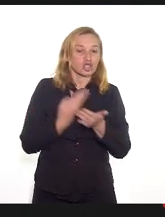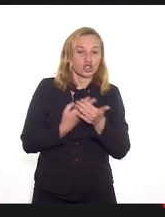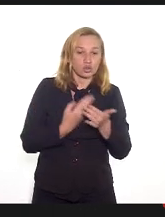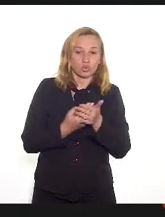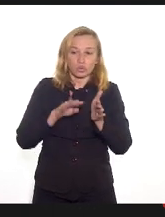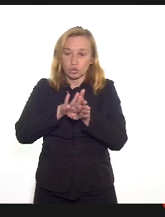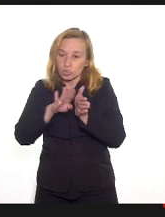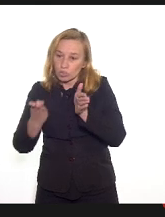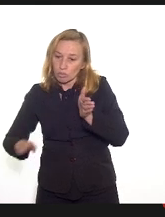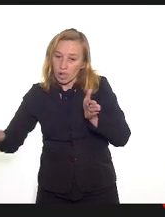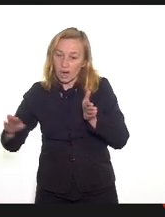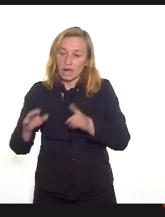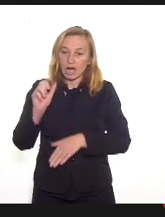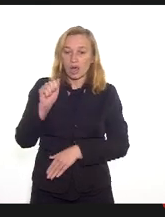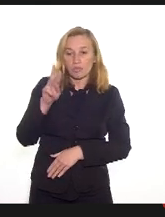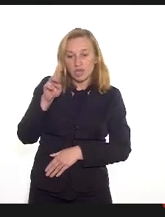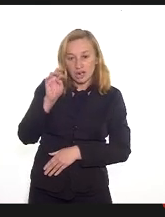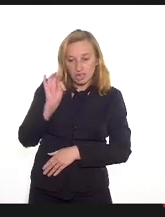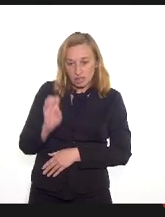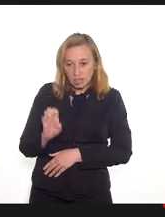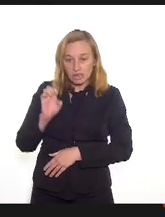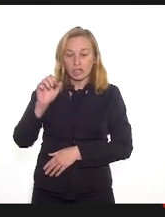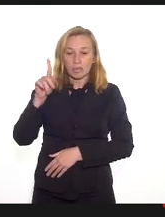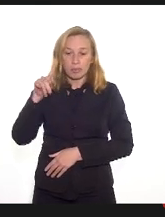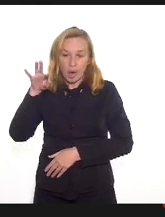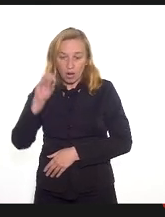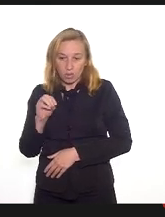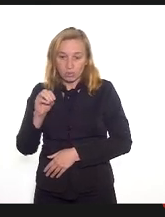Mar, Almirante Paulo Moreira da Silva.